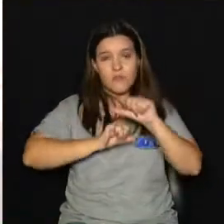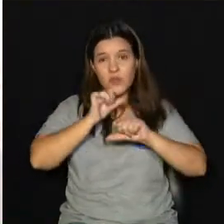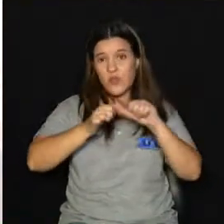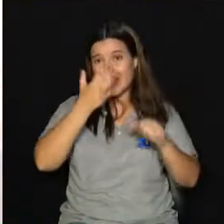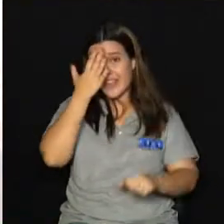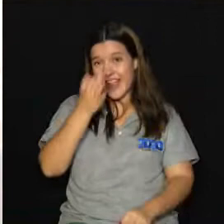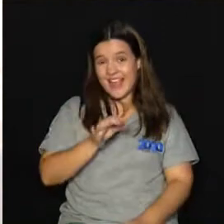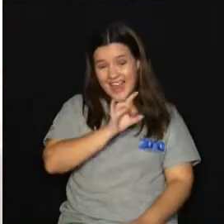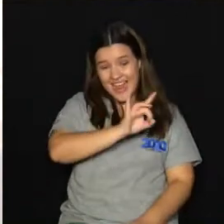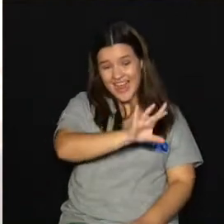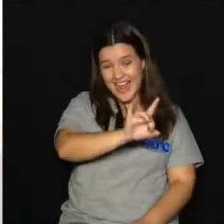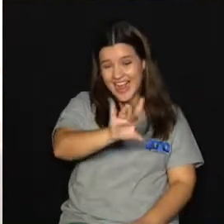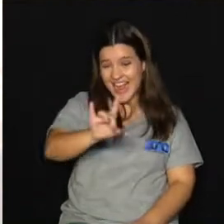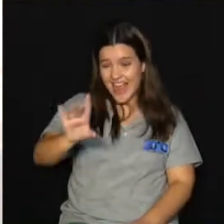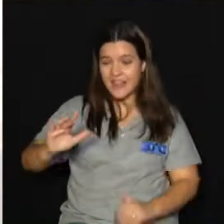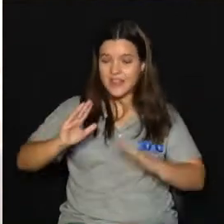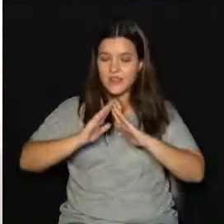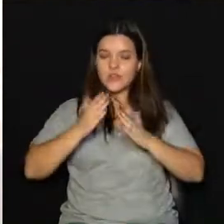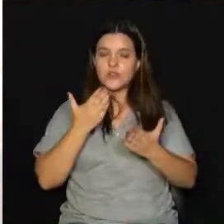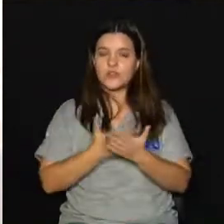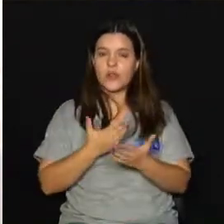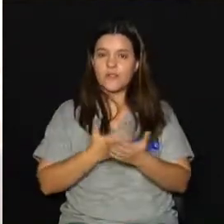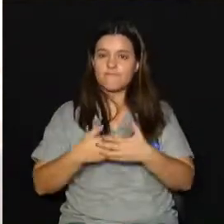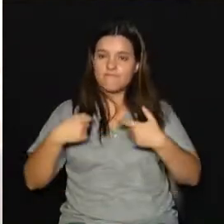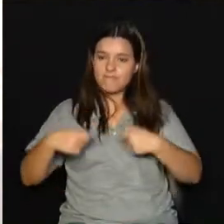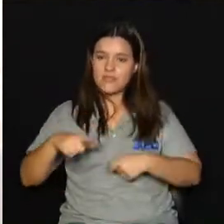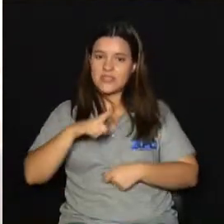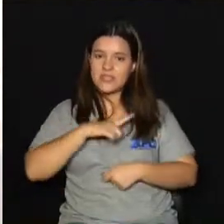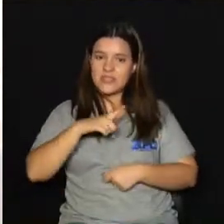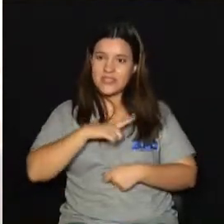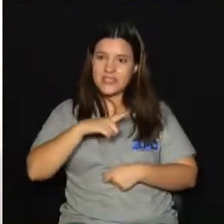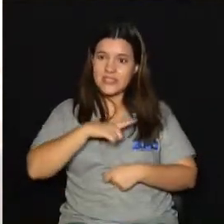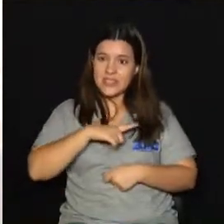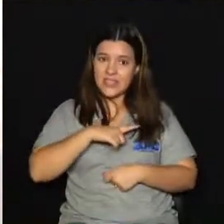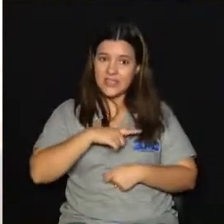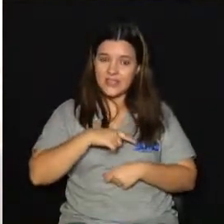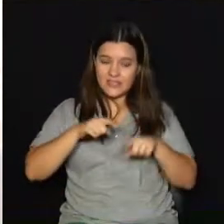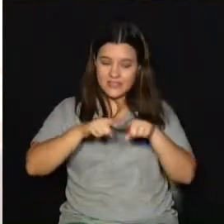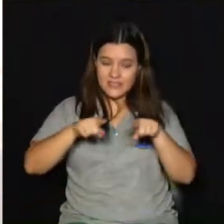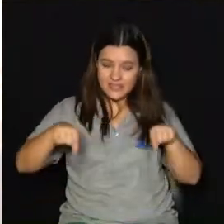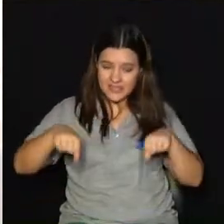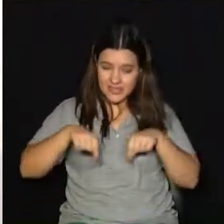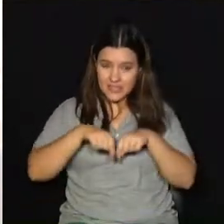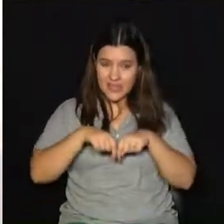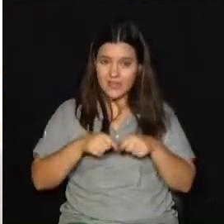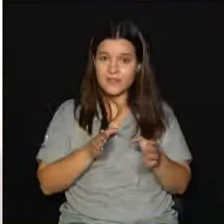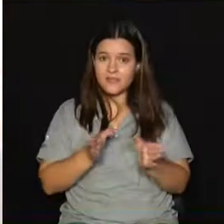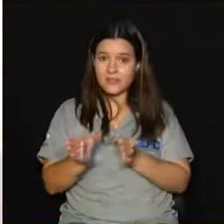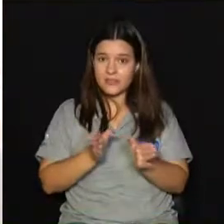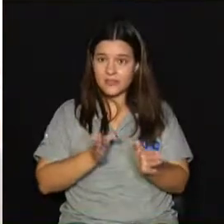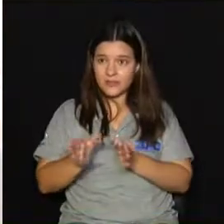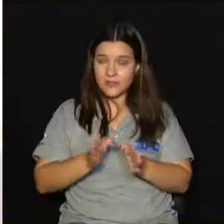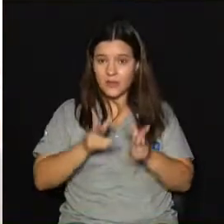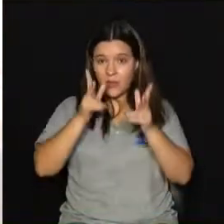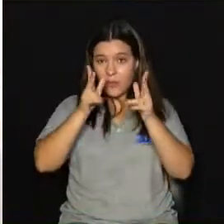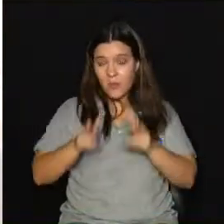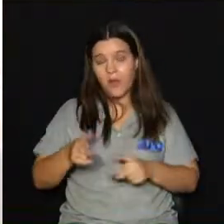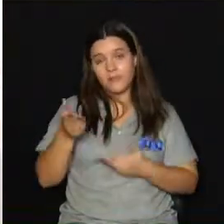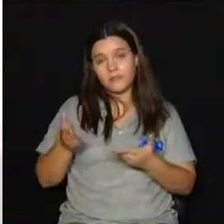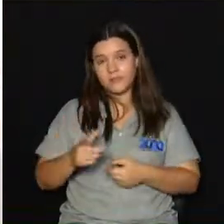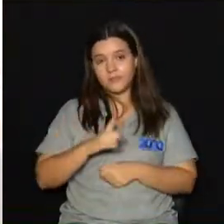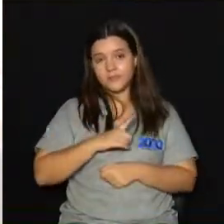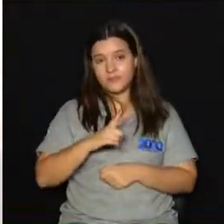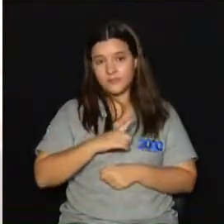decidido que a escola que é mais próxima a esse eleitor e que tem sessões acessíveis, como aqui no Miguel Vicente